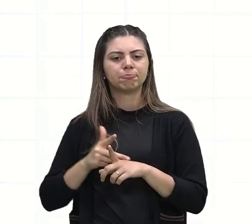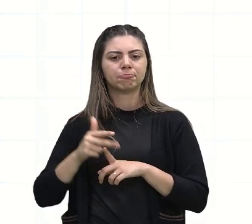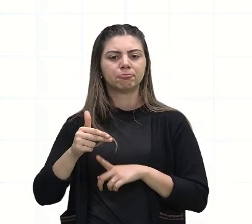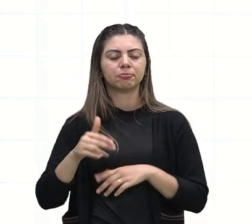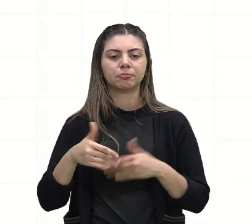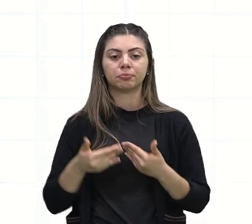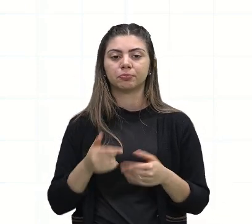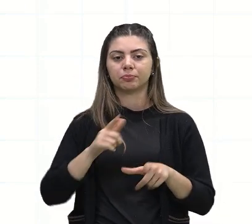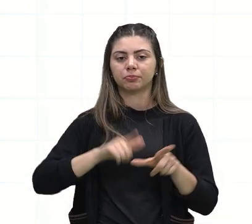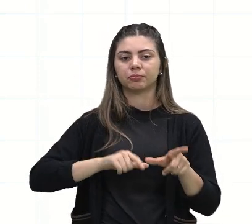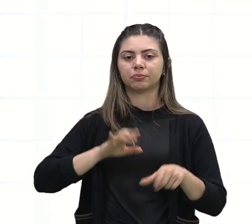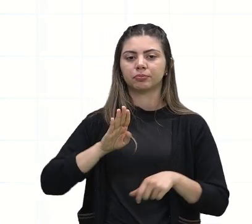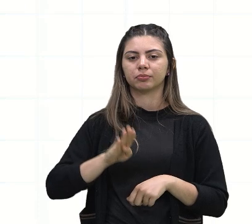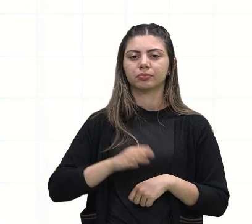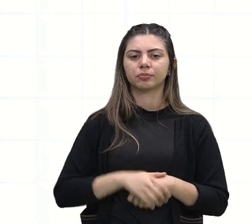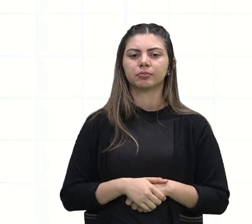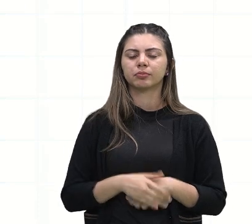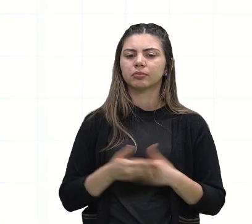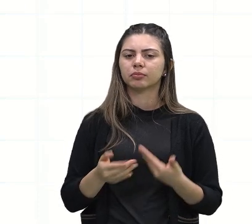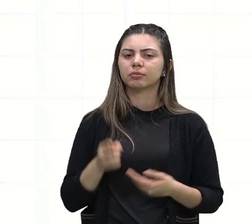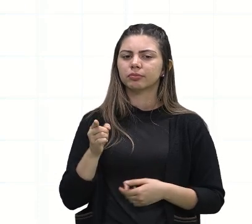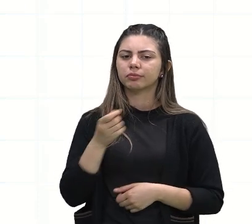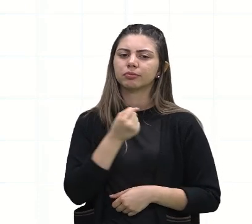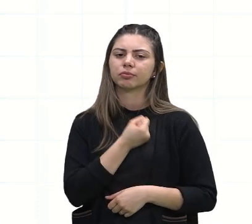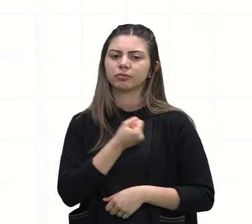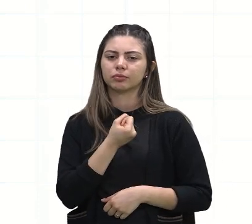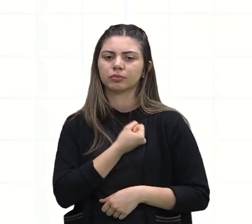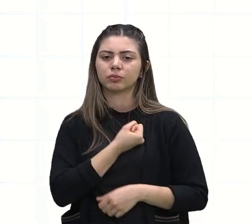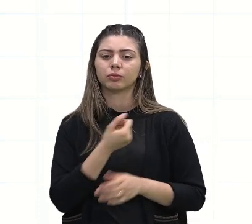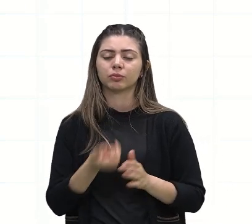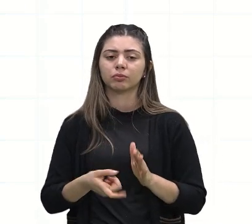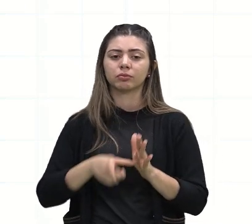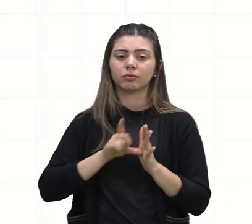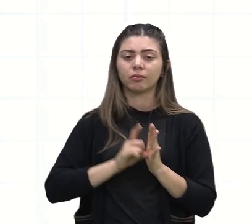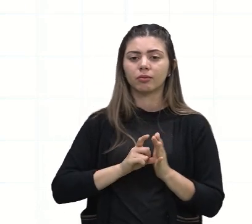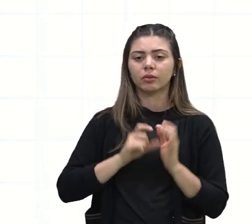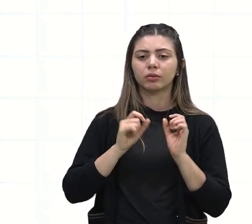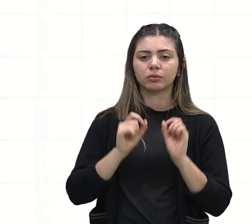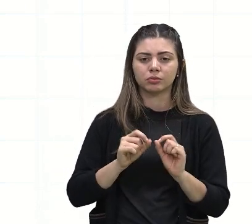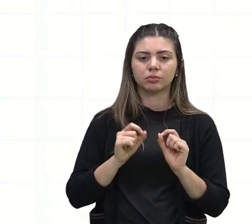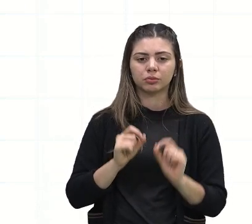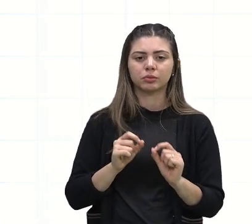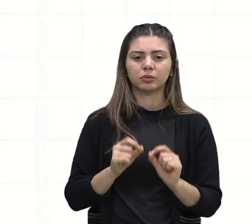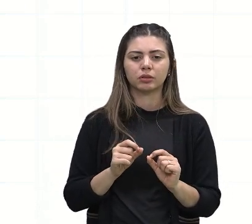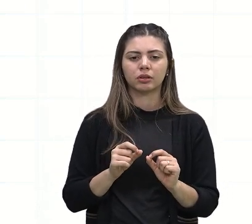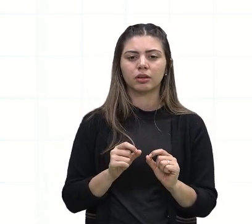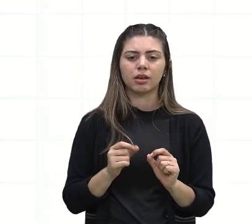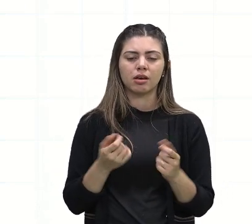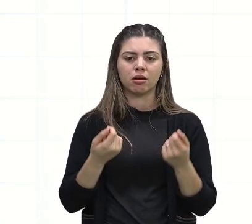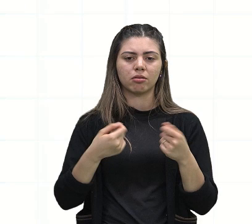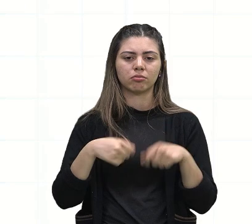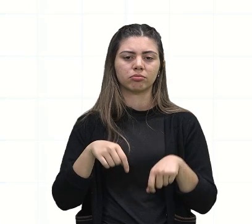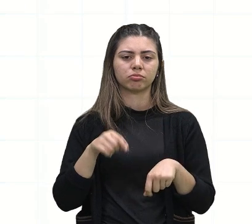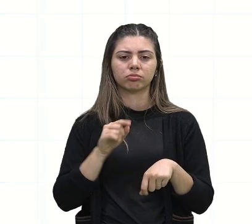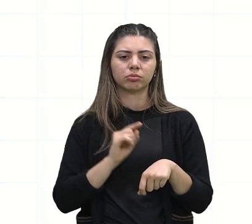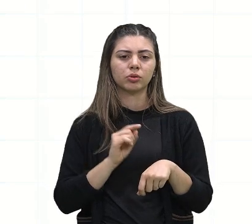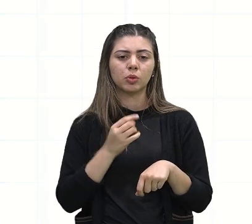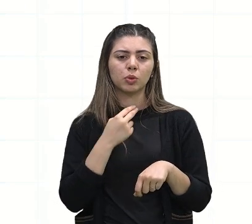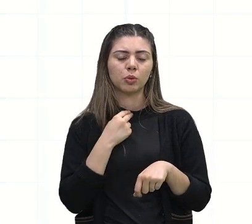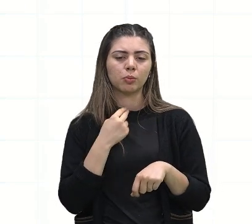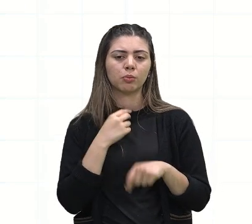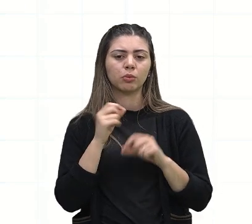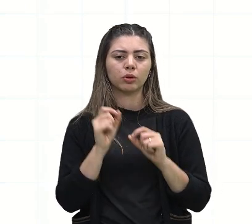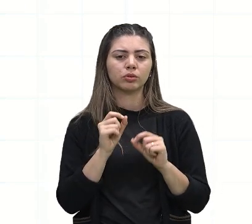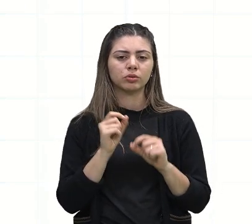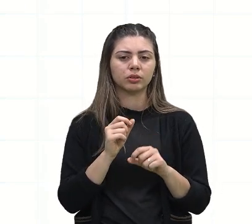Na letra B, antes do numeral, quando não pode precisá-lo, denota a aproximação e